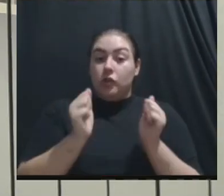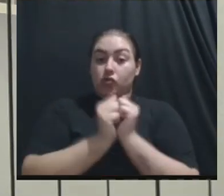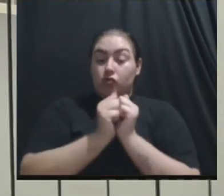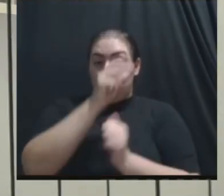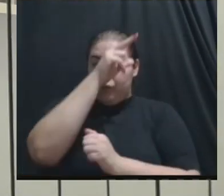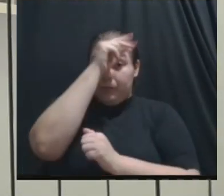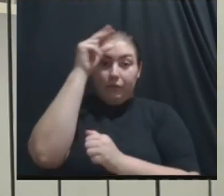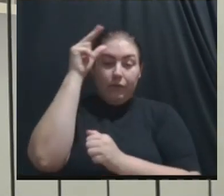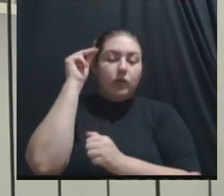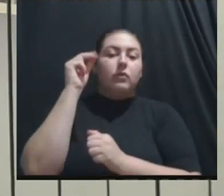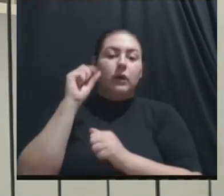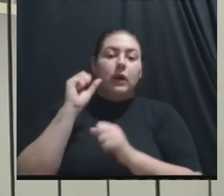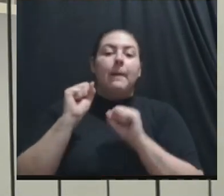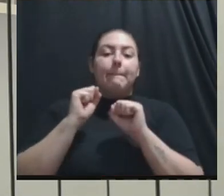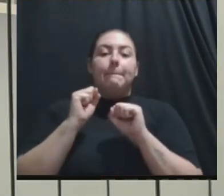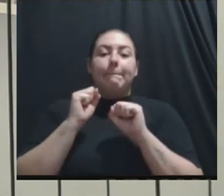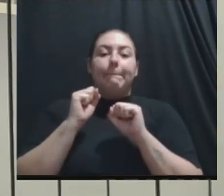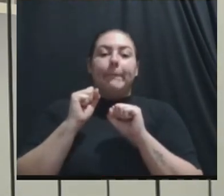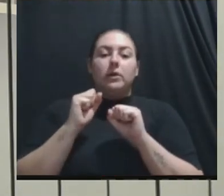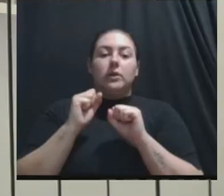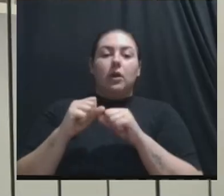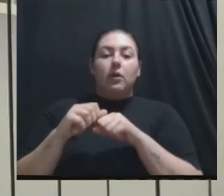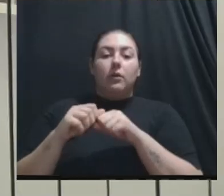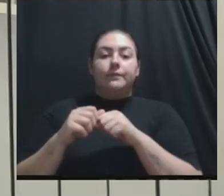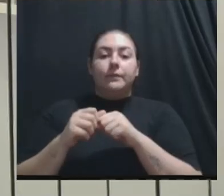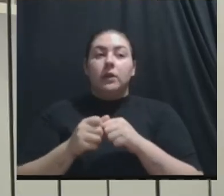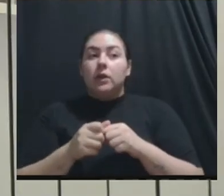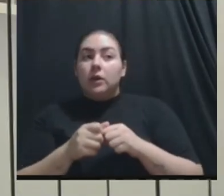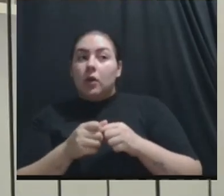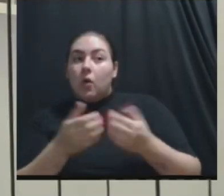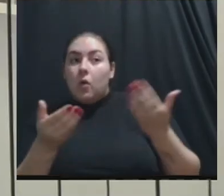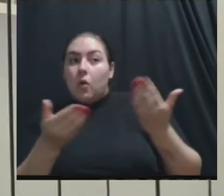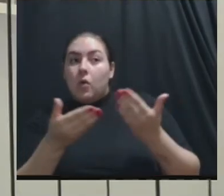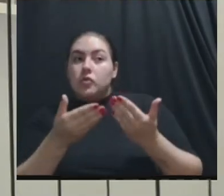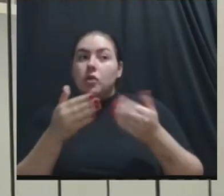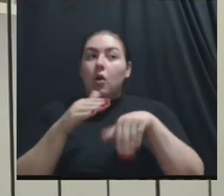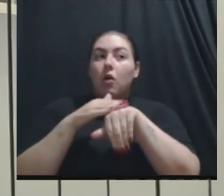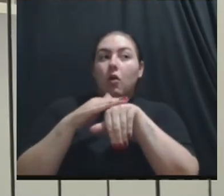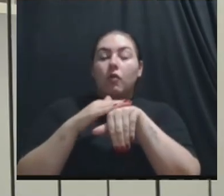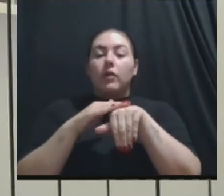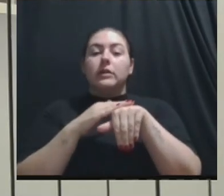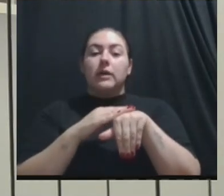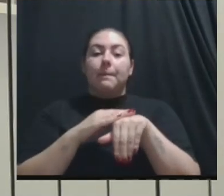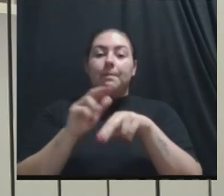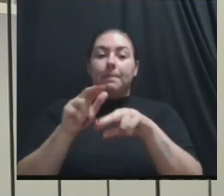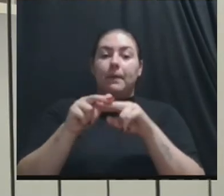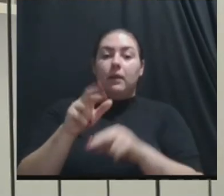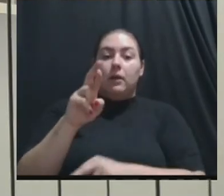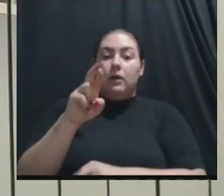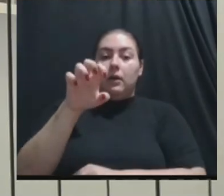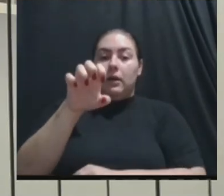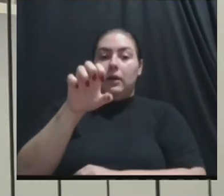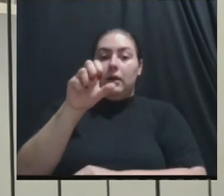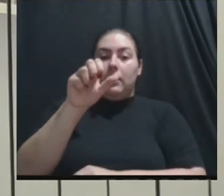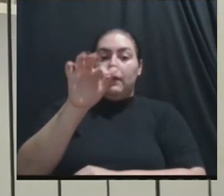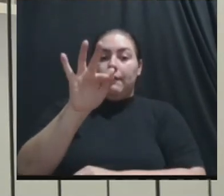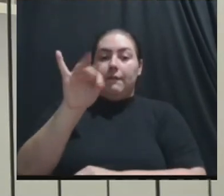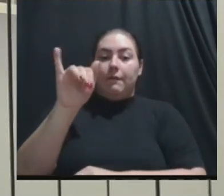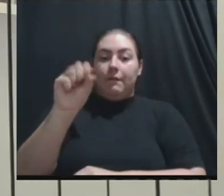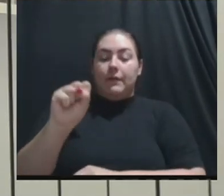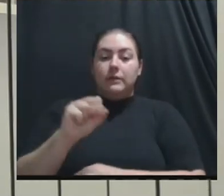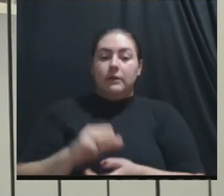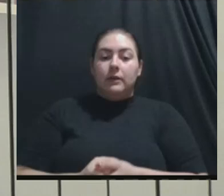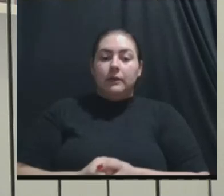os débitos a partir de hoje, terça-feira, pelo Refis do ISSQN, que oferece descontos